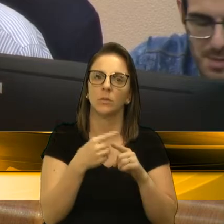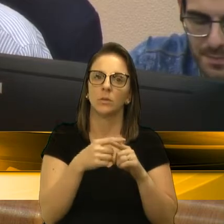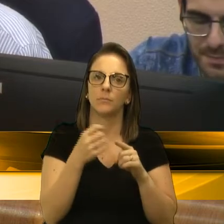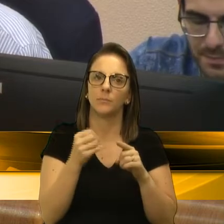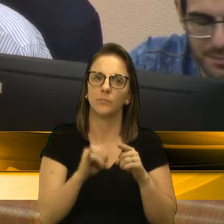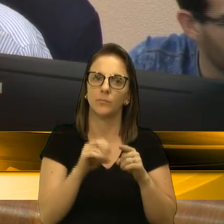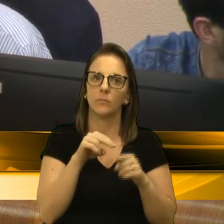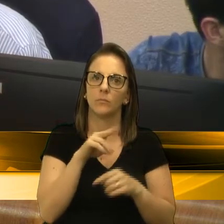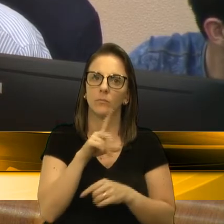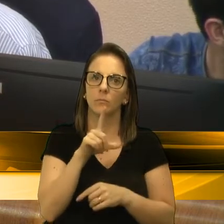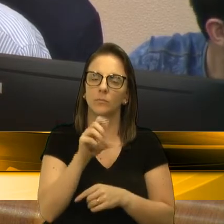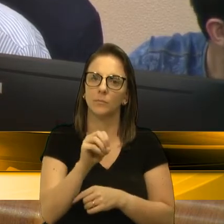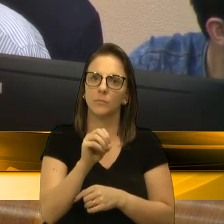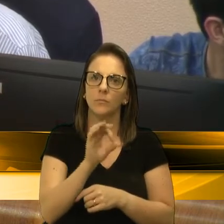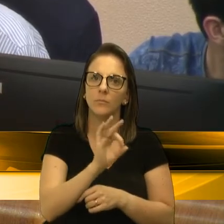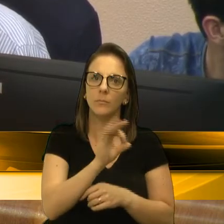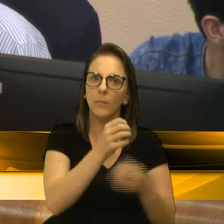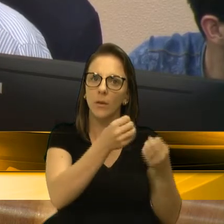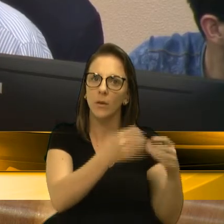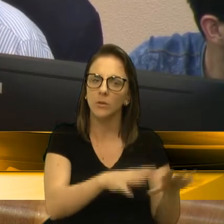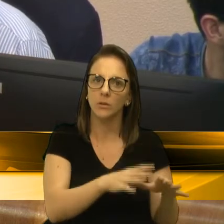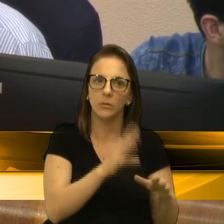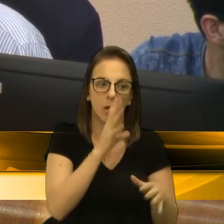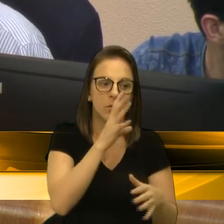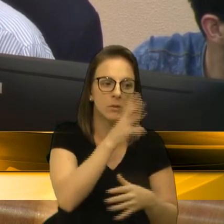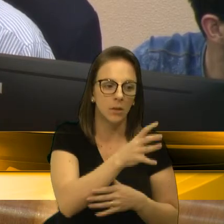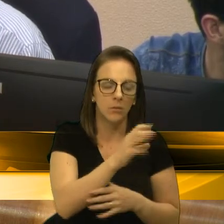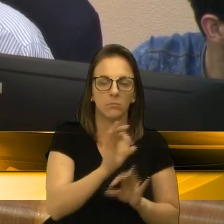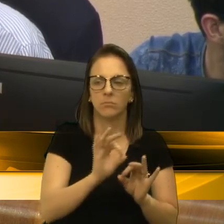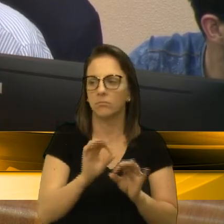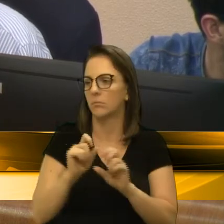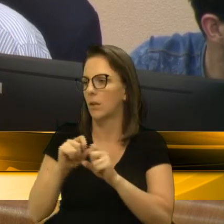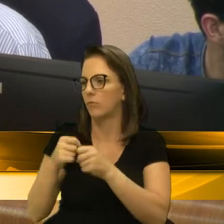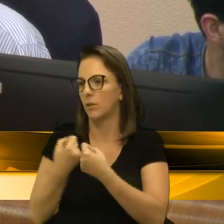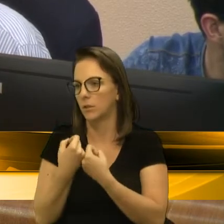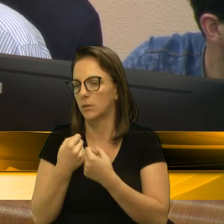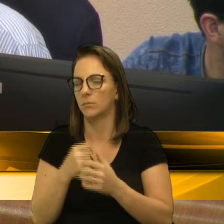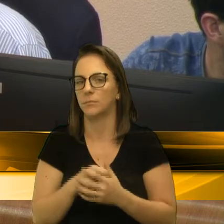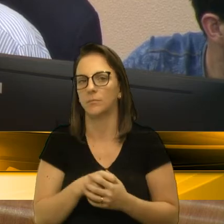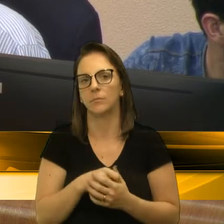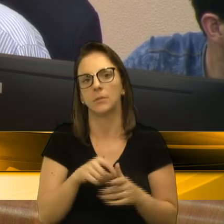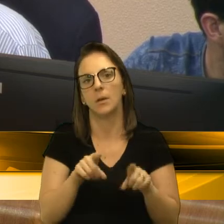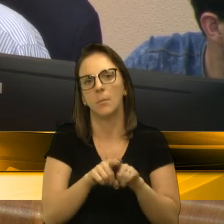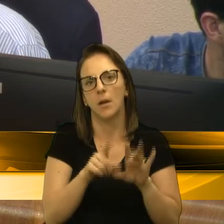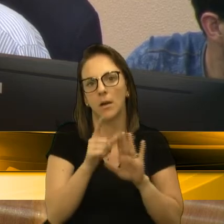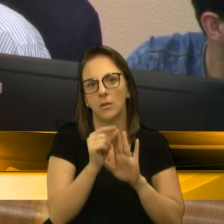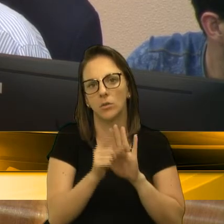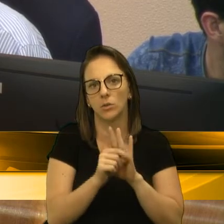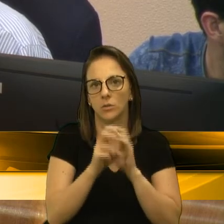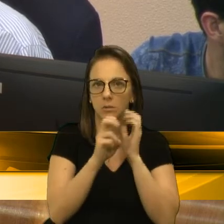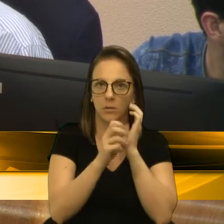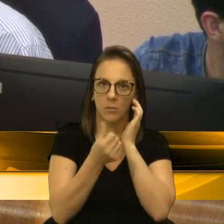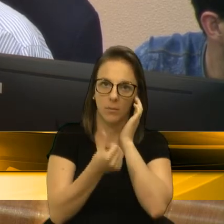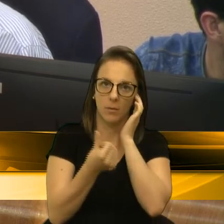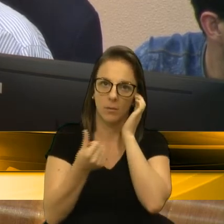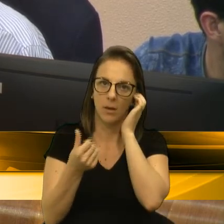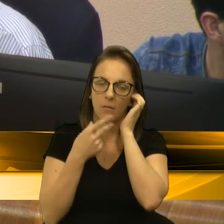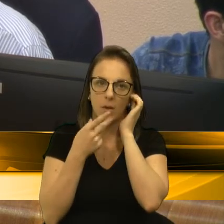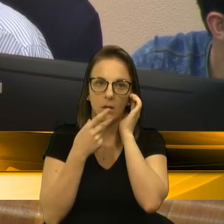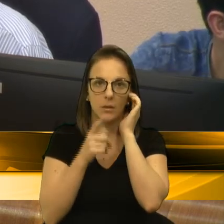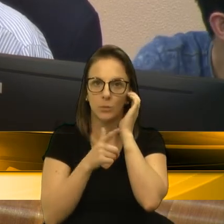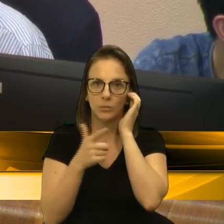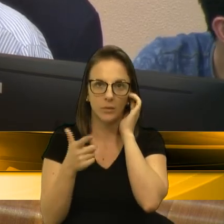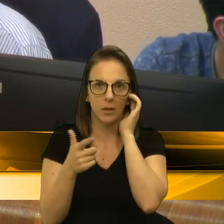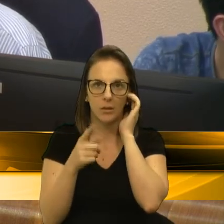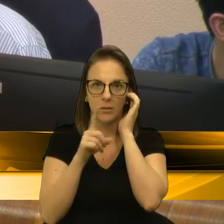prejuízo para a acusação ou para a defesa, fecha aspas. E no artigo 566 que não será declarada a nulidade do ato processual que não houver